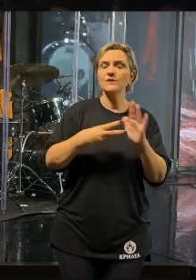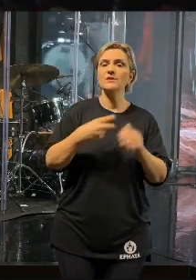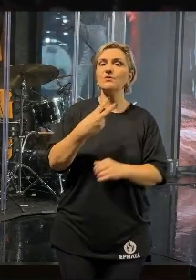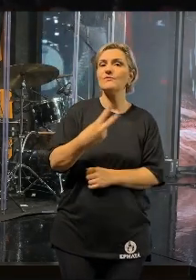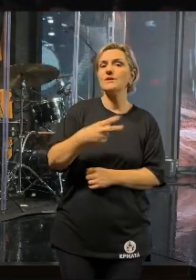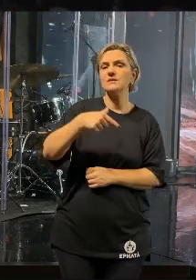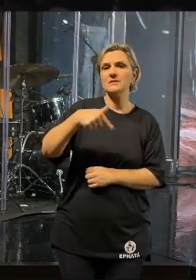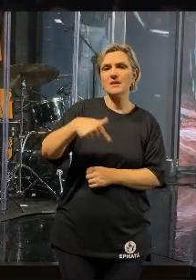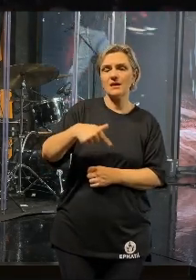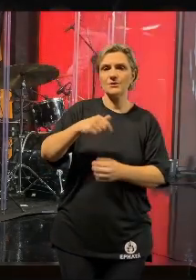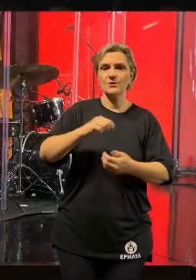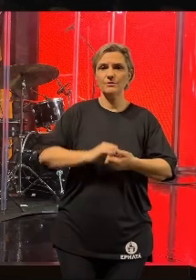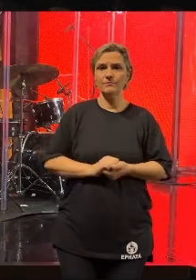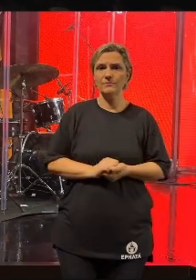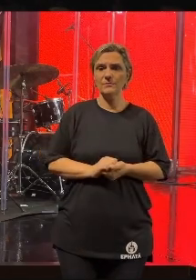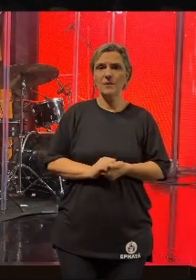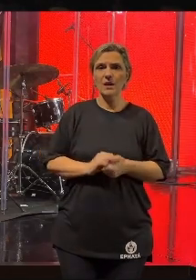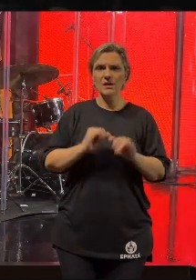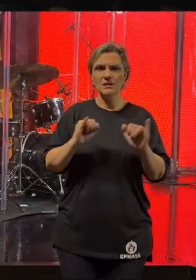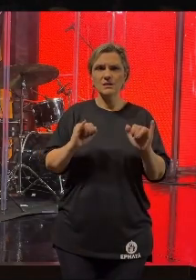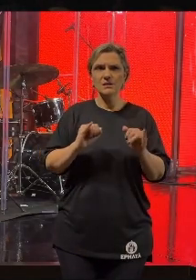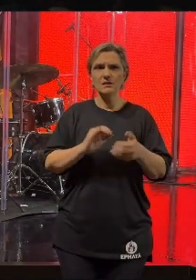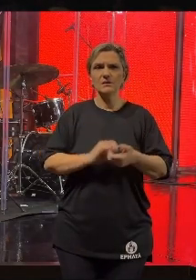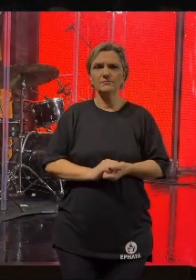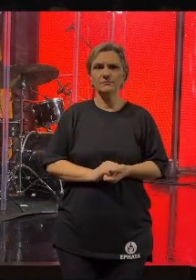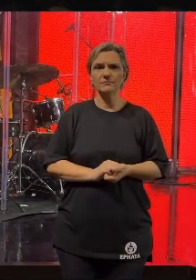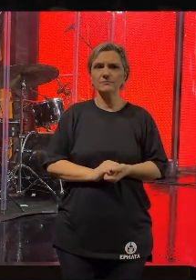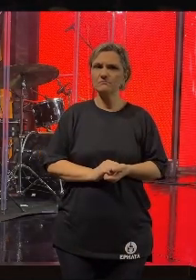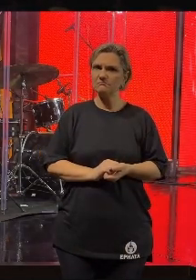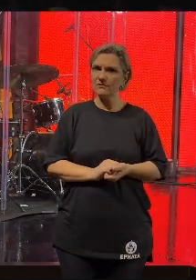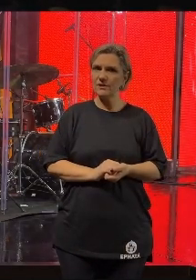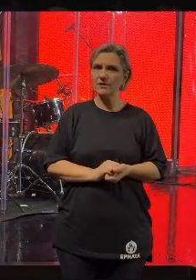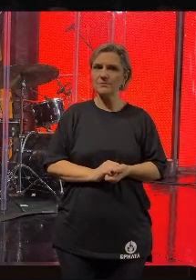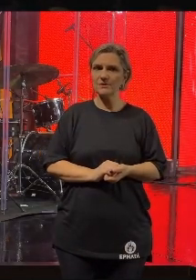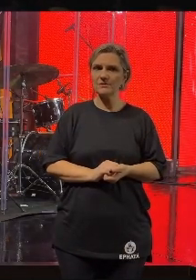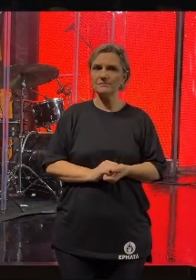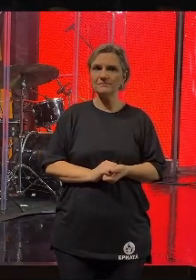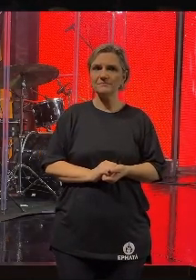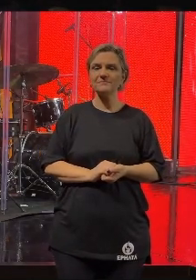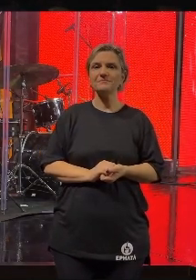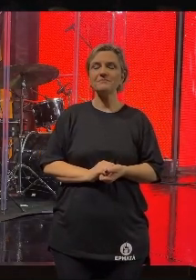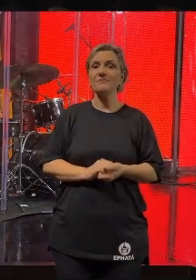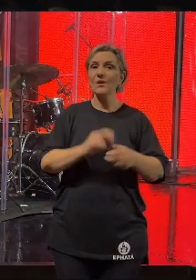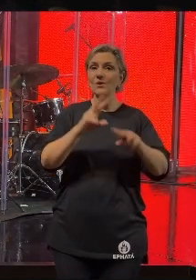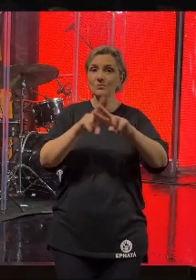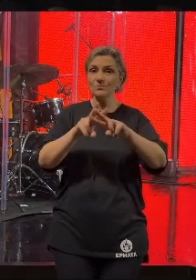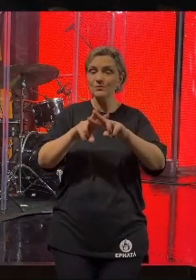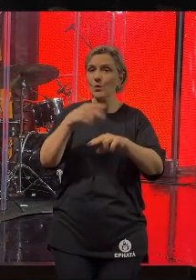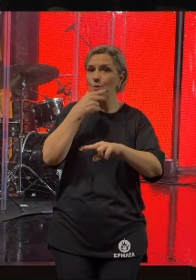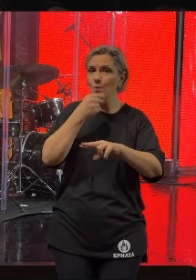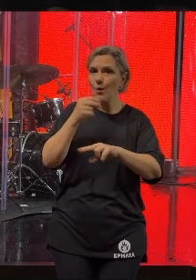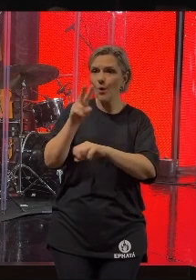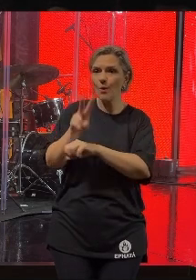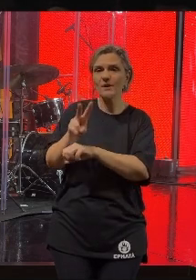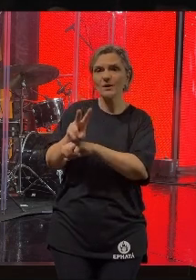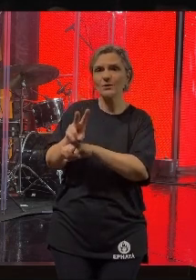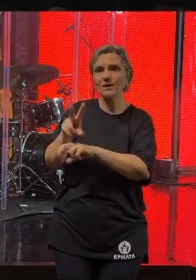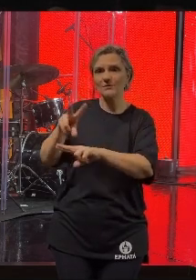27, se não me falha a memória. O carcereiro despertou do